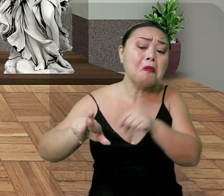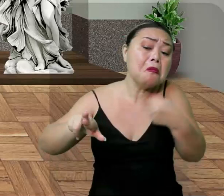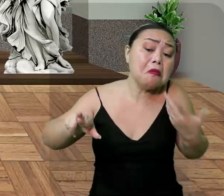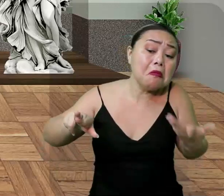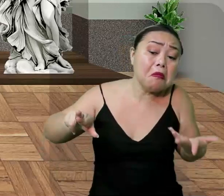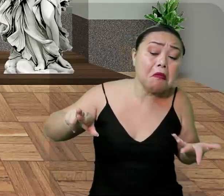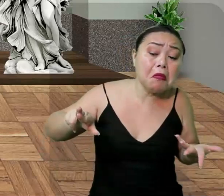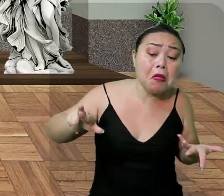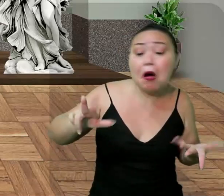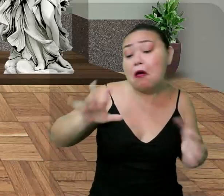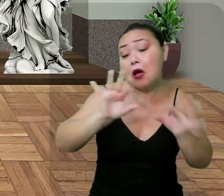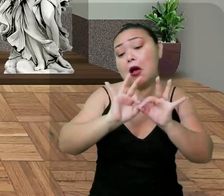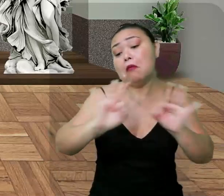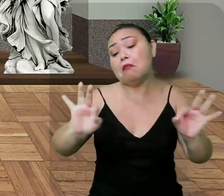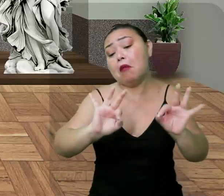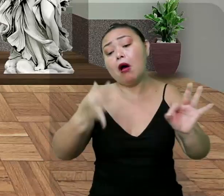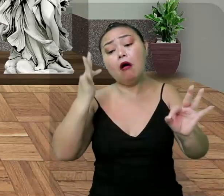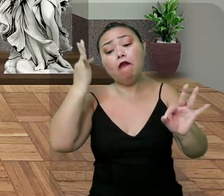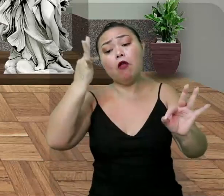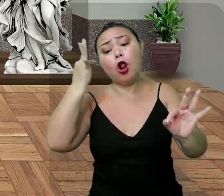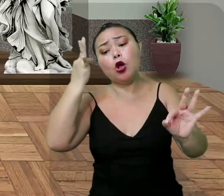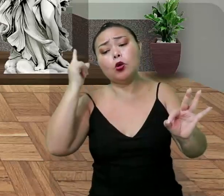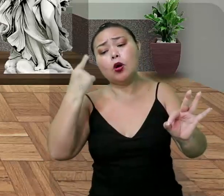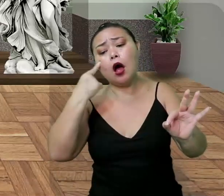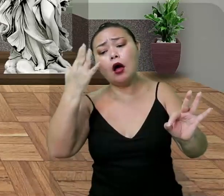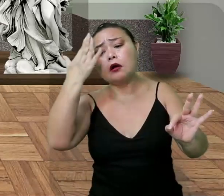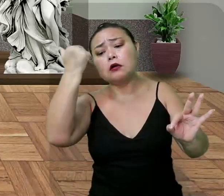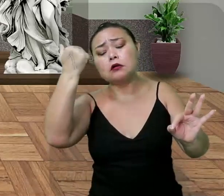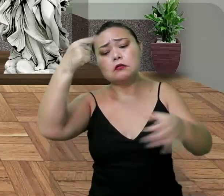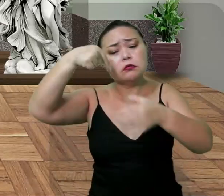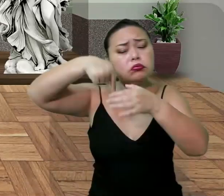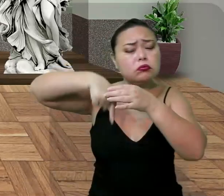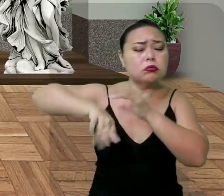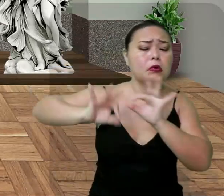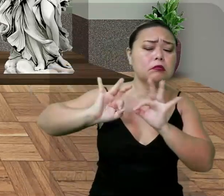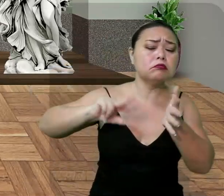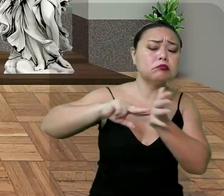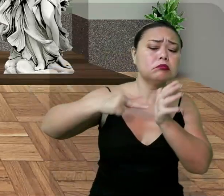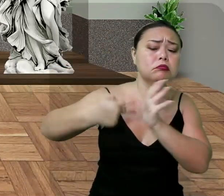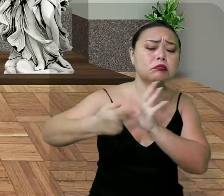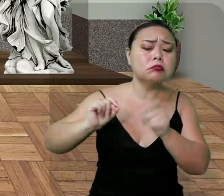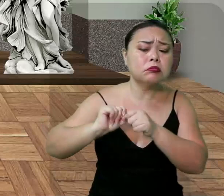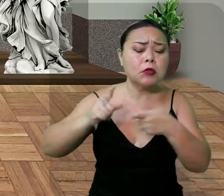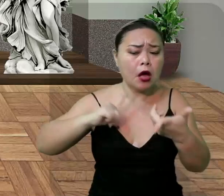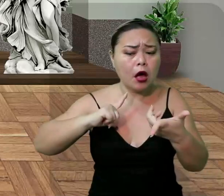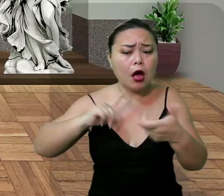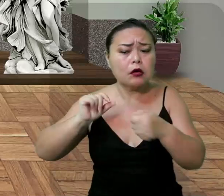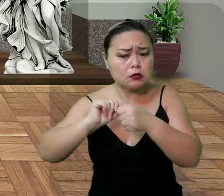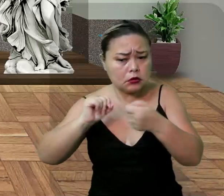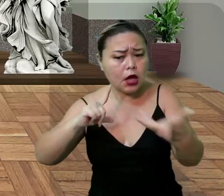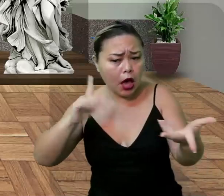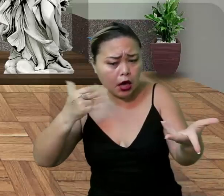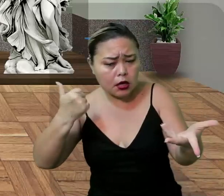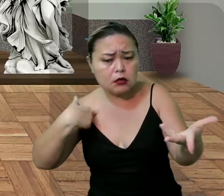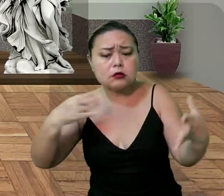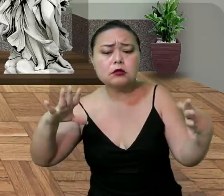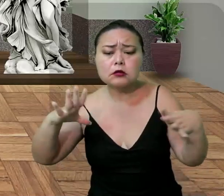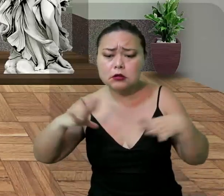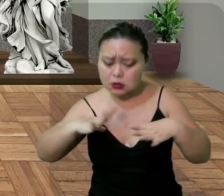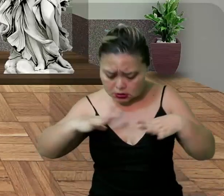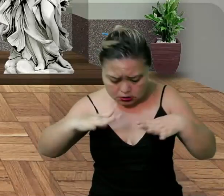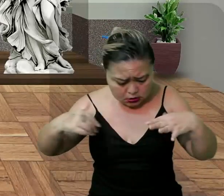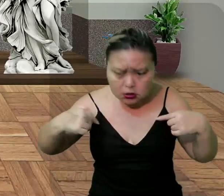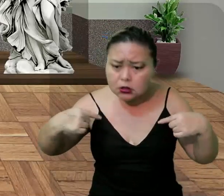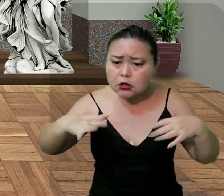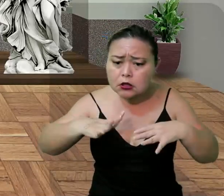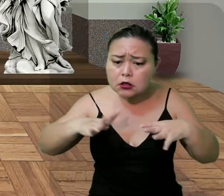Essa é uma frase filosófica, que você tem que saber a essência dela. Tem cidade que, de fato, você